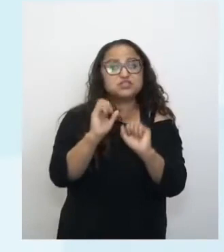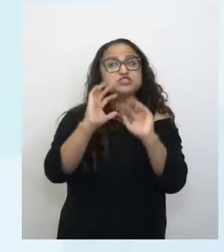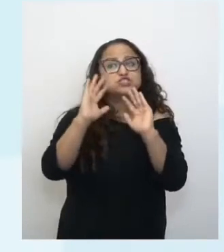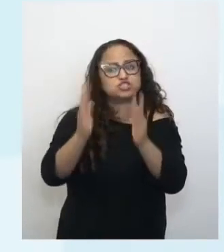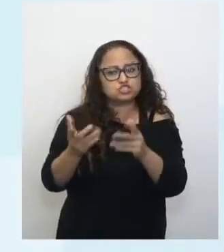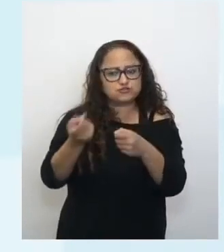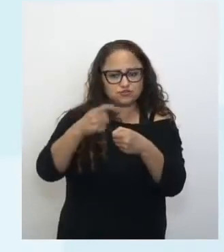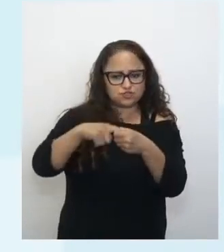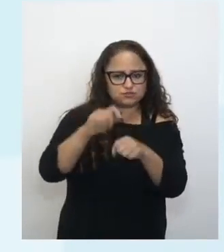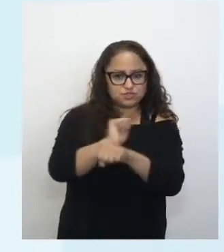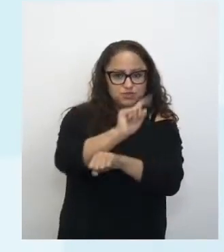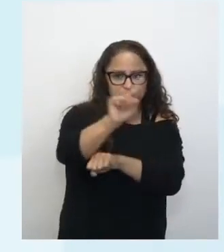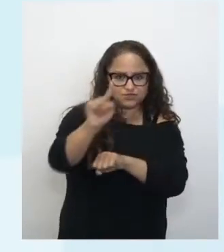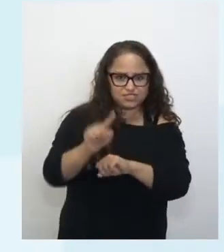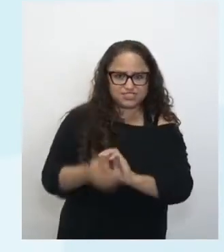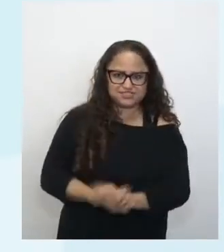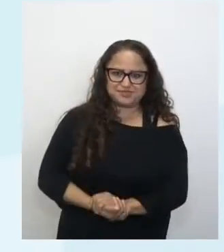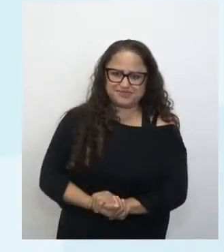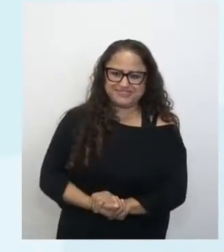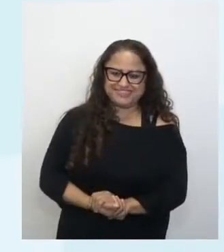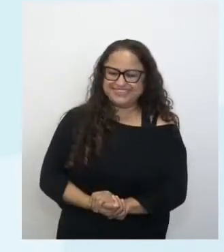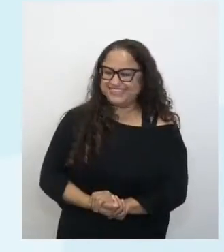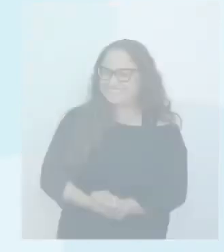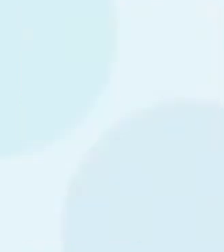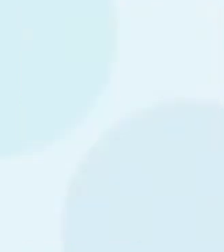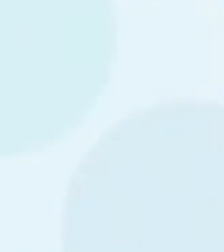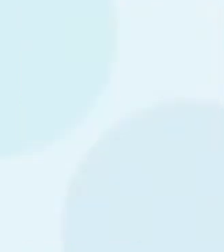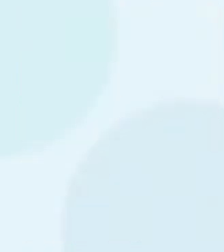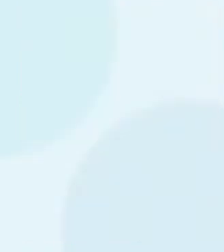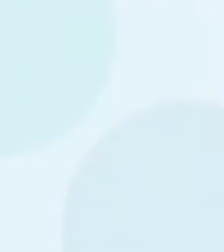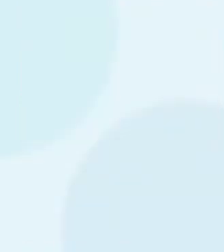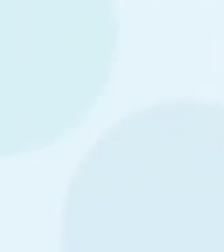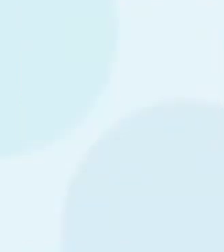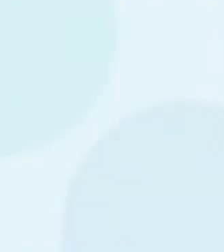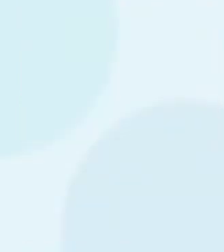já voltamos E aí